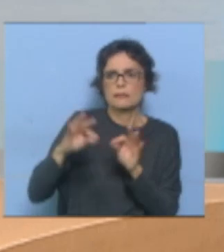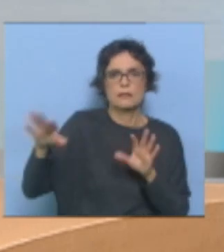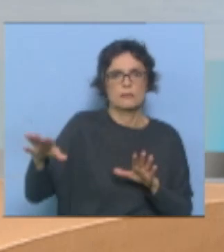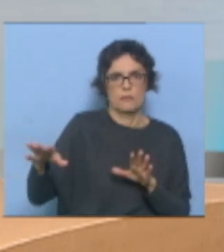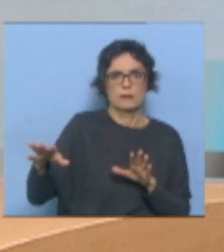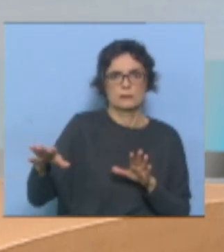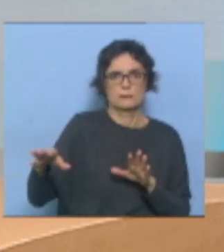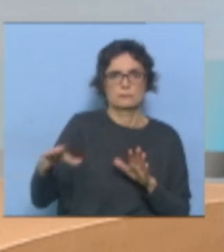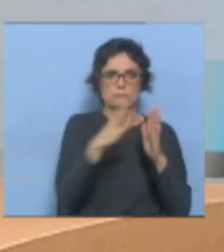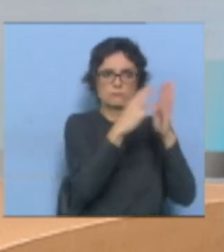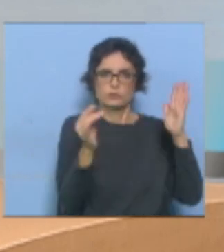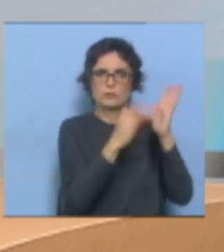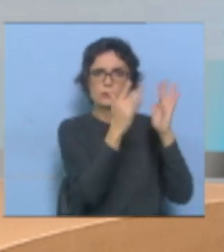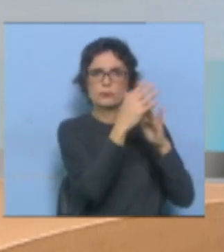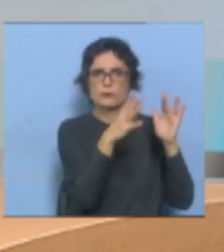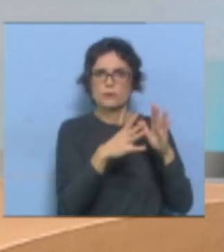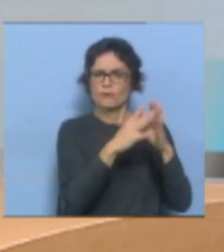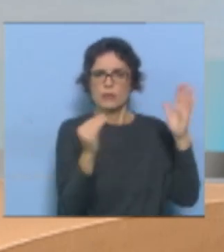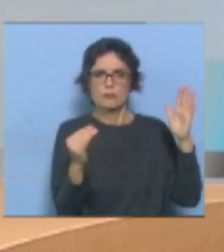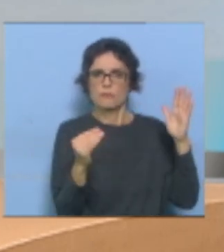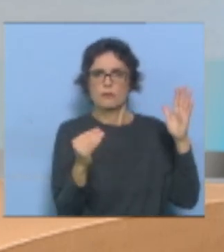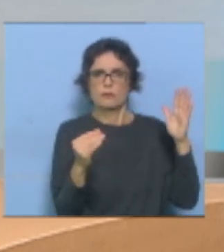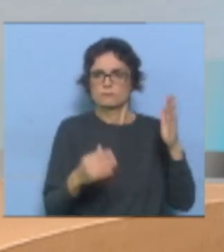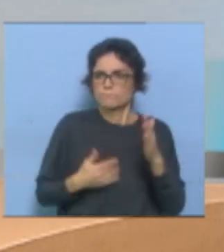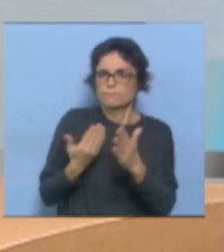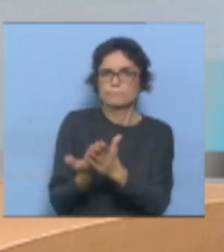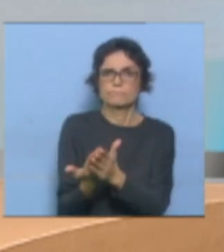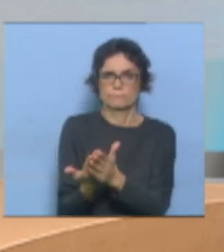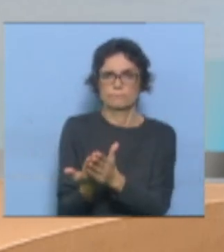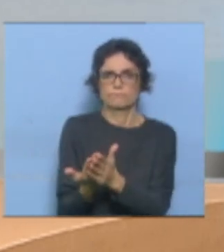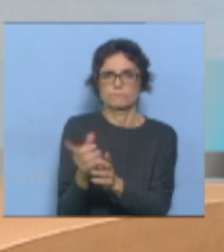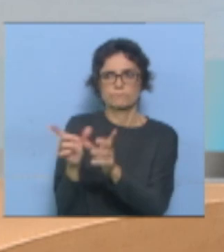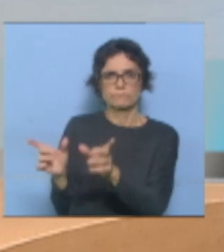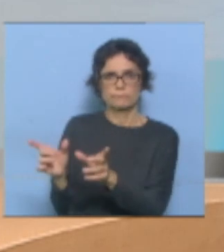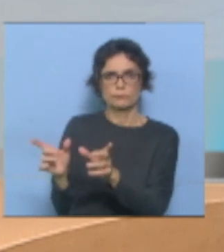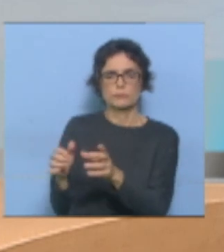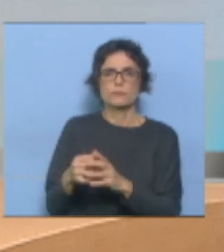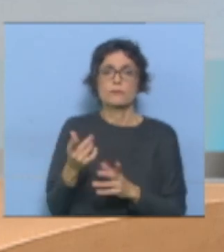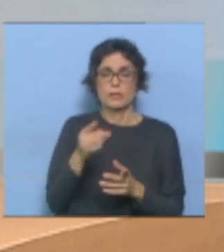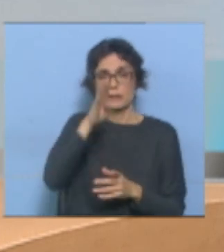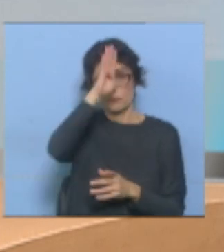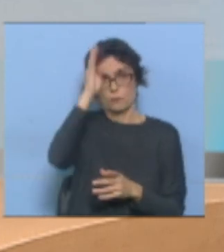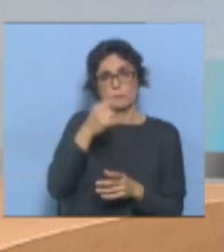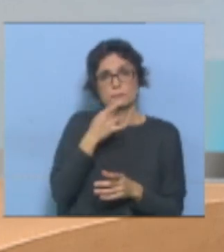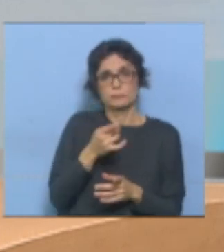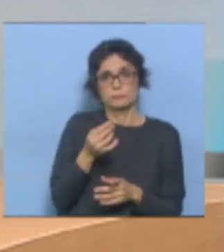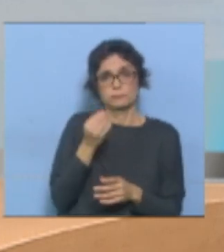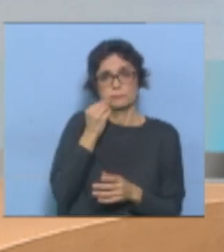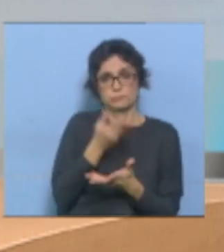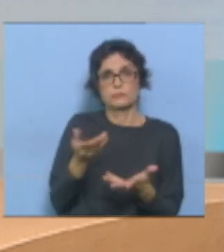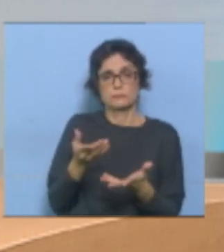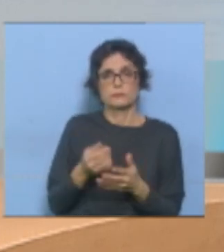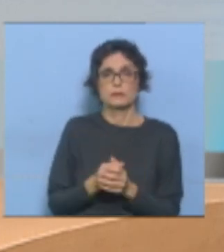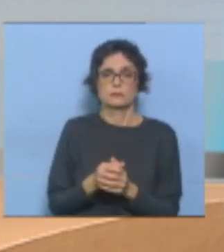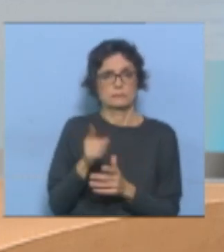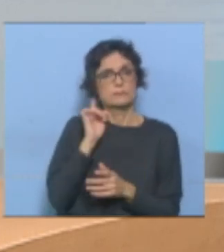do Mestre. Isto é umas palavras do Ângelus de 2014, que o Papa retira para colocar nesta mensagem, e eu acho que são muito